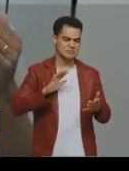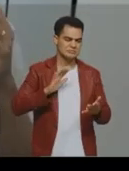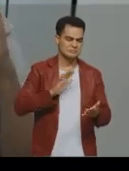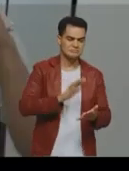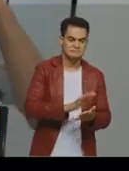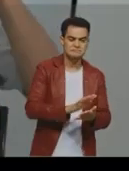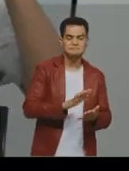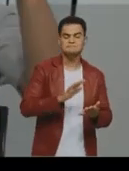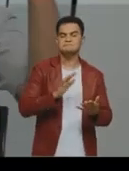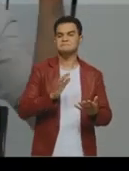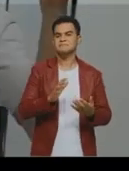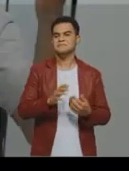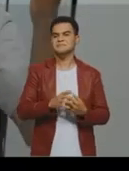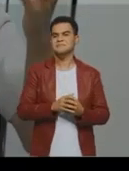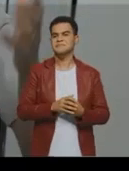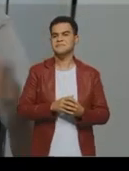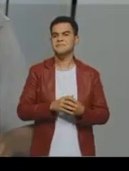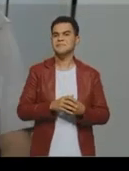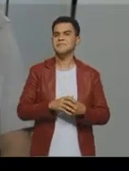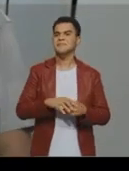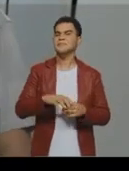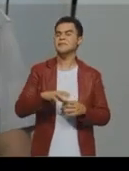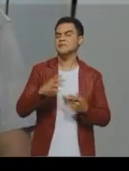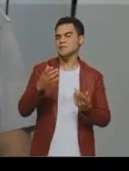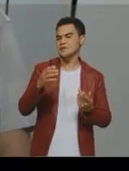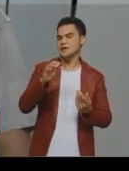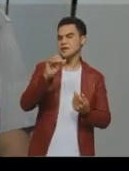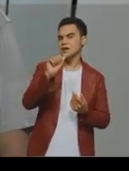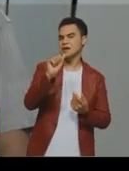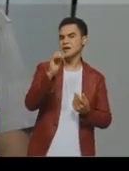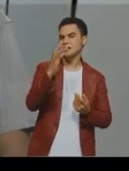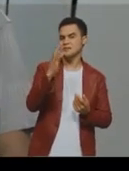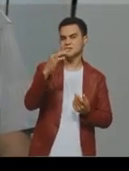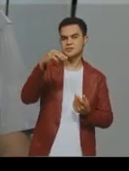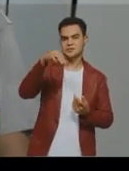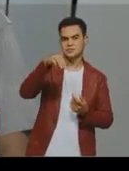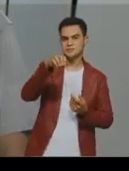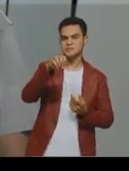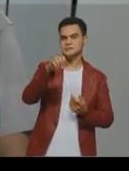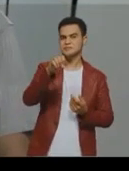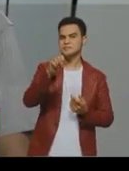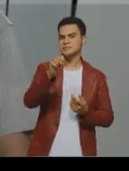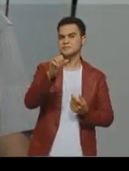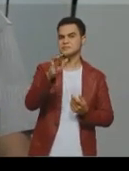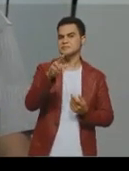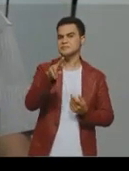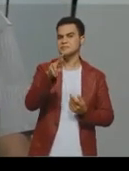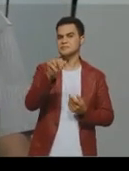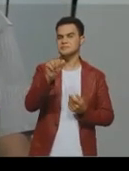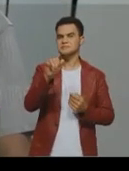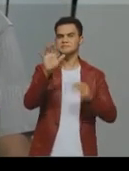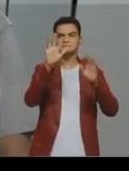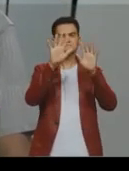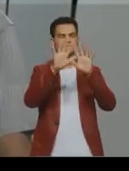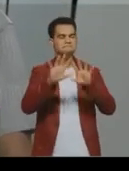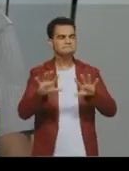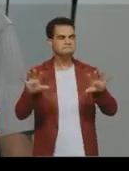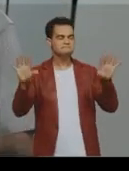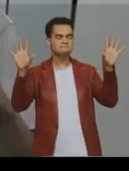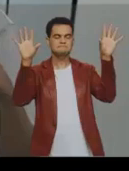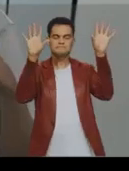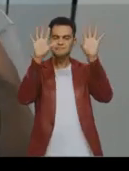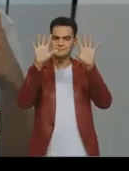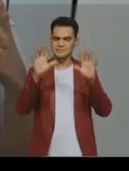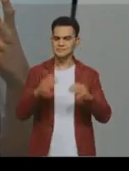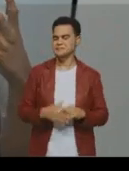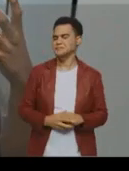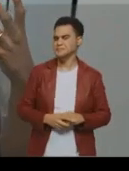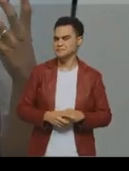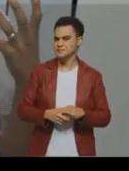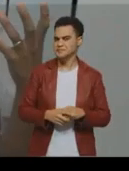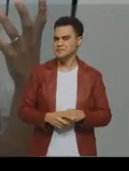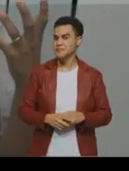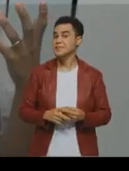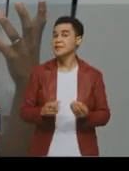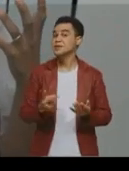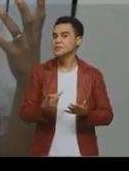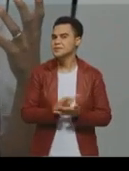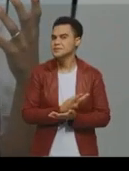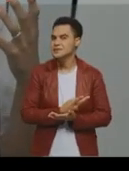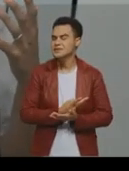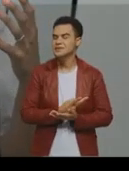Atmosférica, então, que vem da nossa atmosfera, que é essa camada de gases, né? Formada de gases. O que acontece é que o